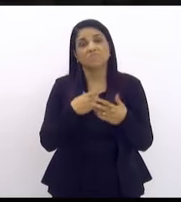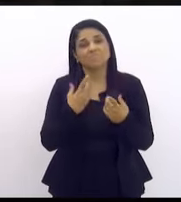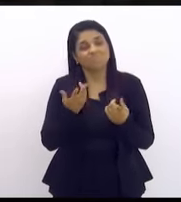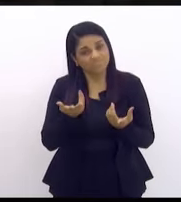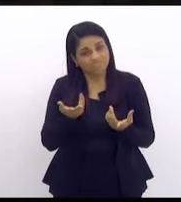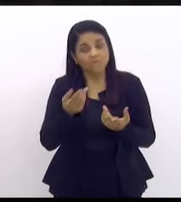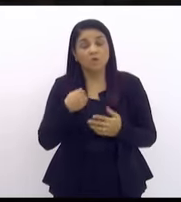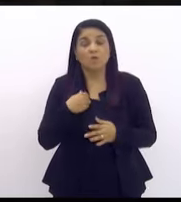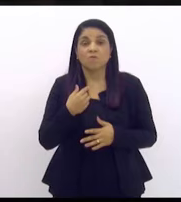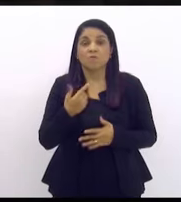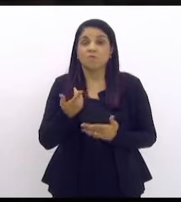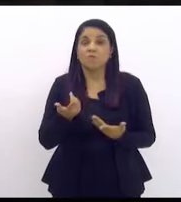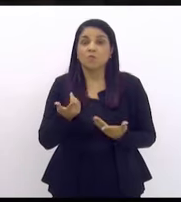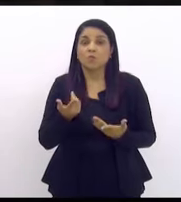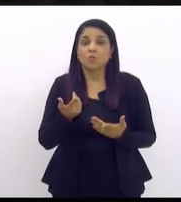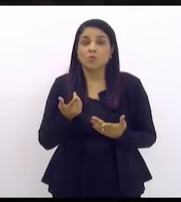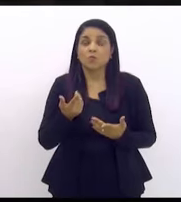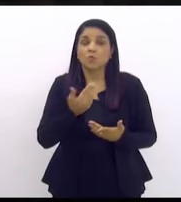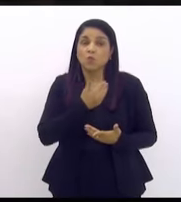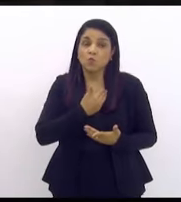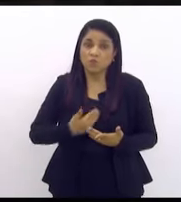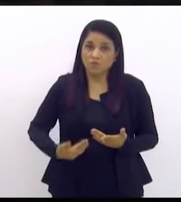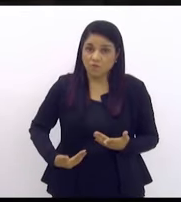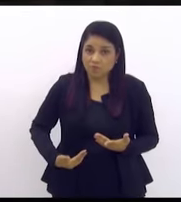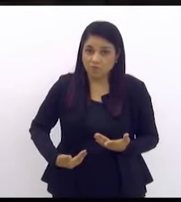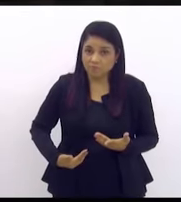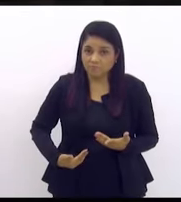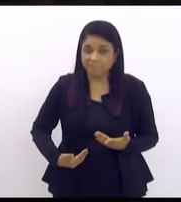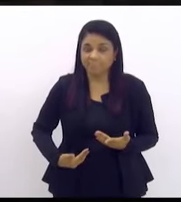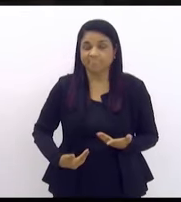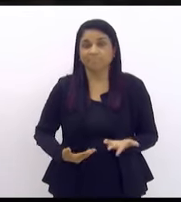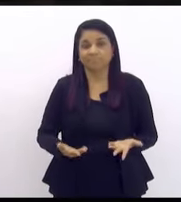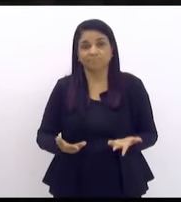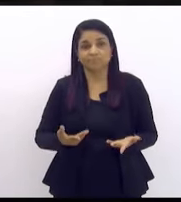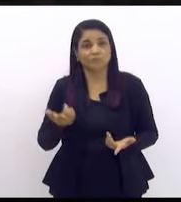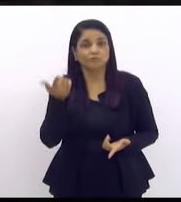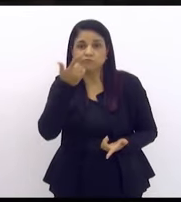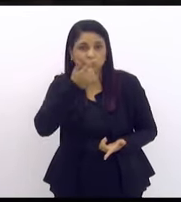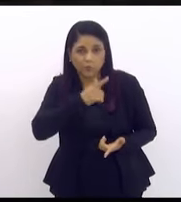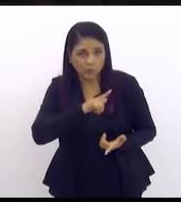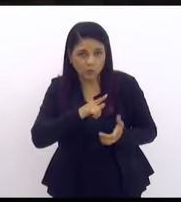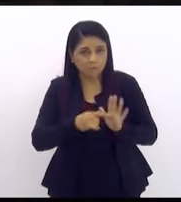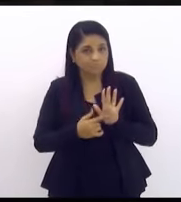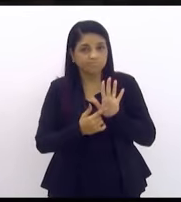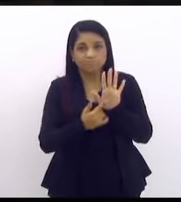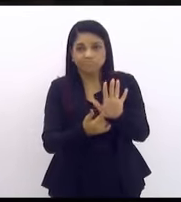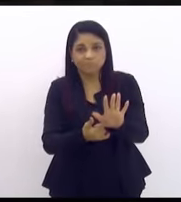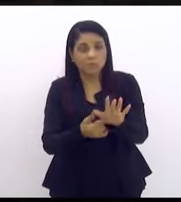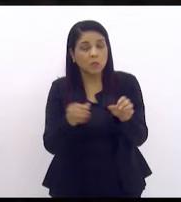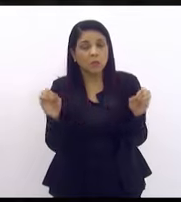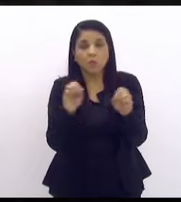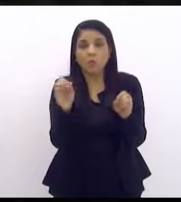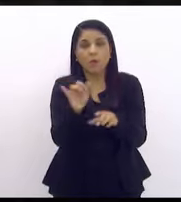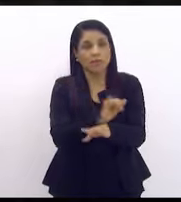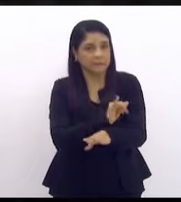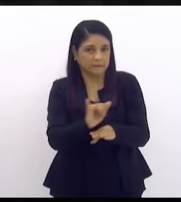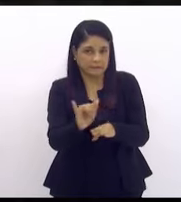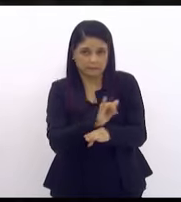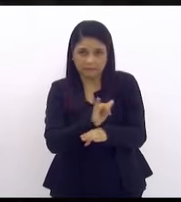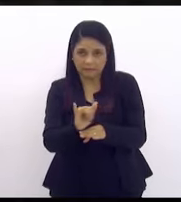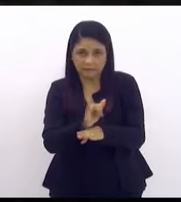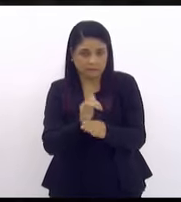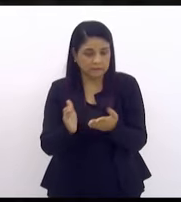senhores deputados, que o governo não consegue apresentar nenhum mecanismo para aumentar